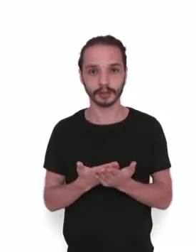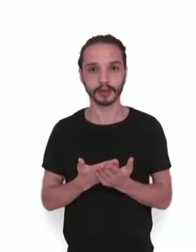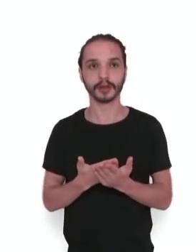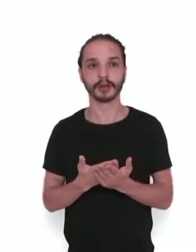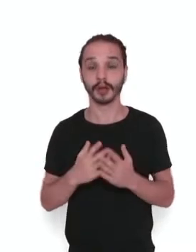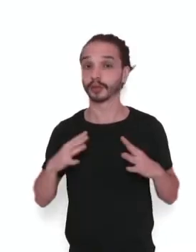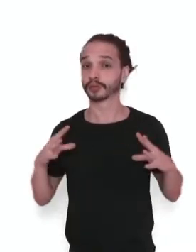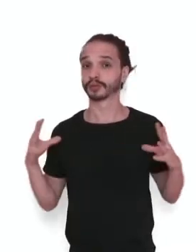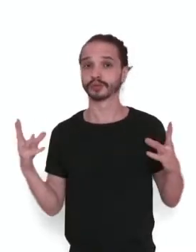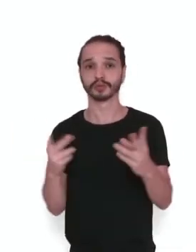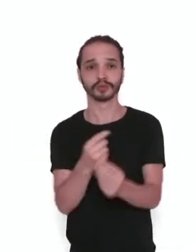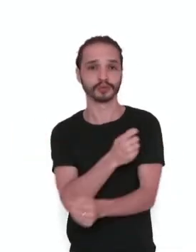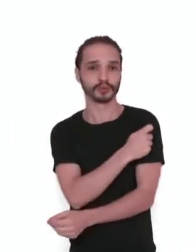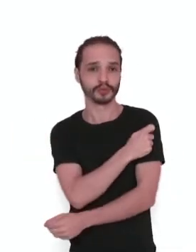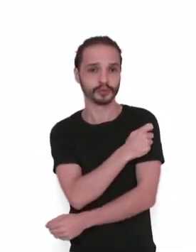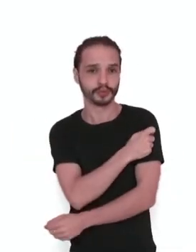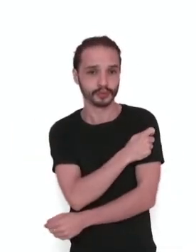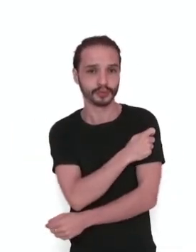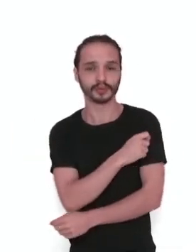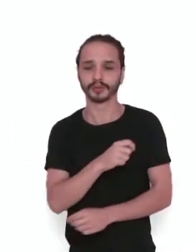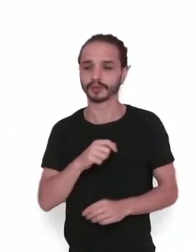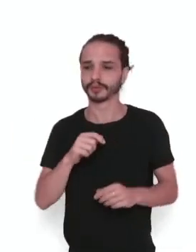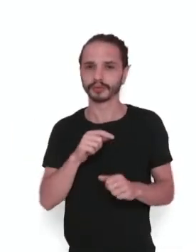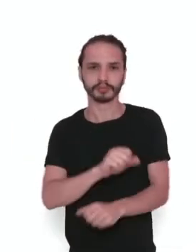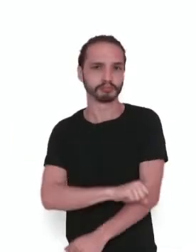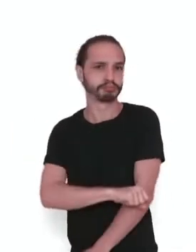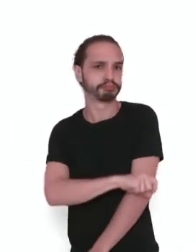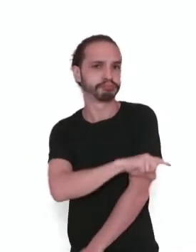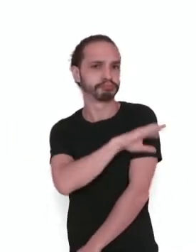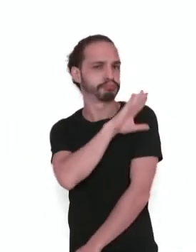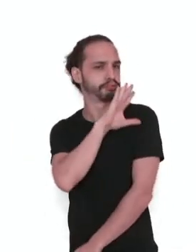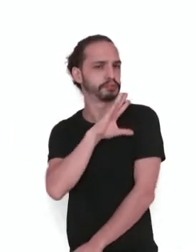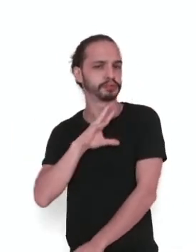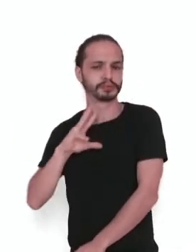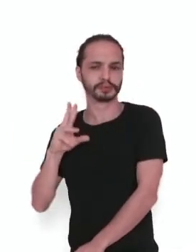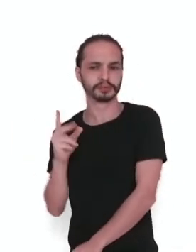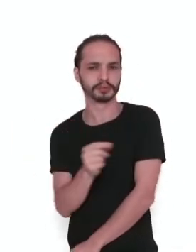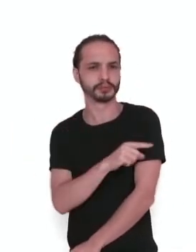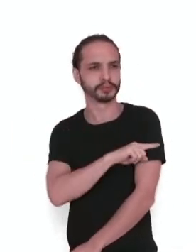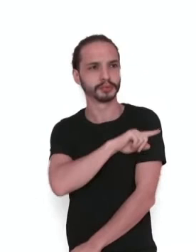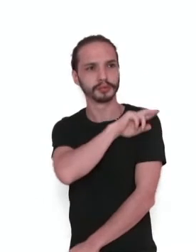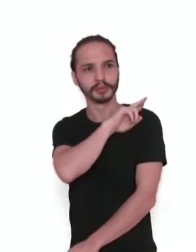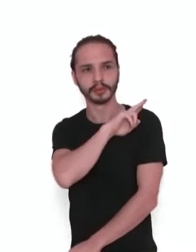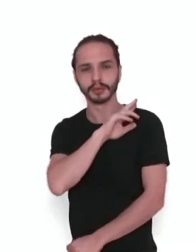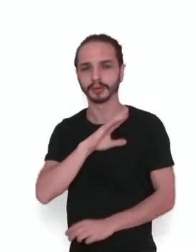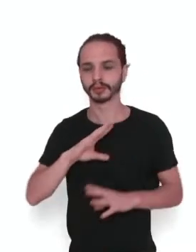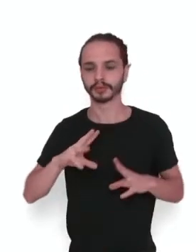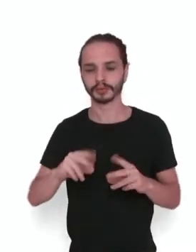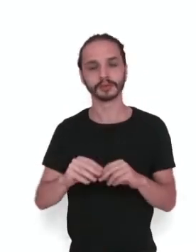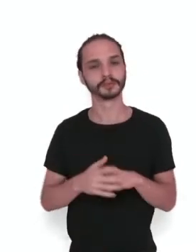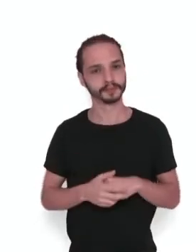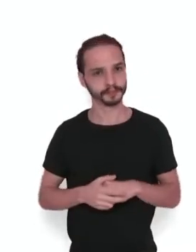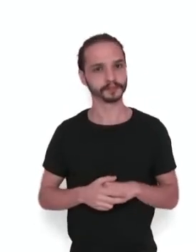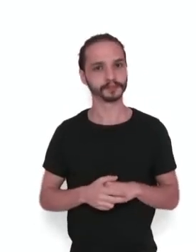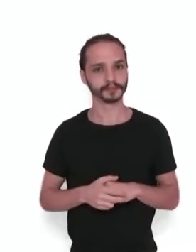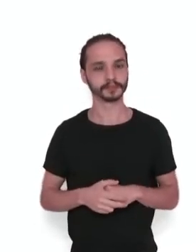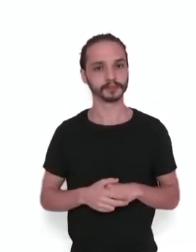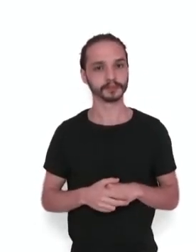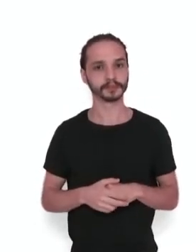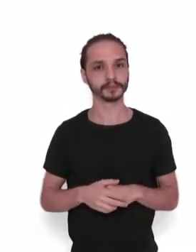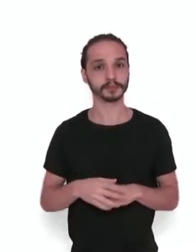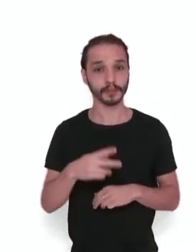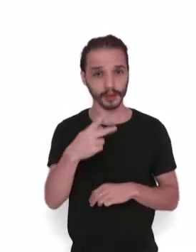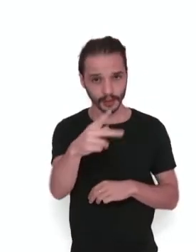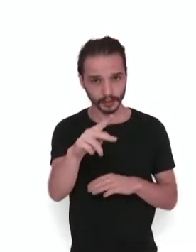os estudantes, em todos os níveis, né? Do jardim ao médio. Em sua